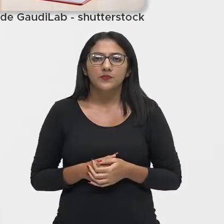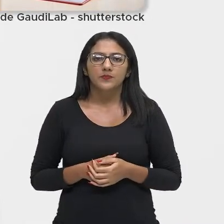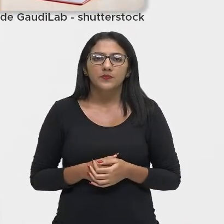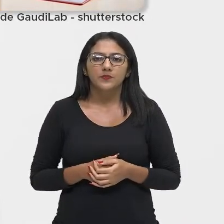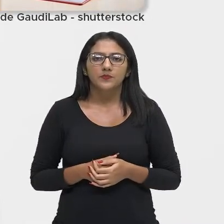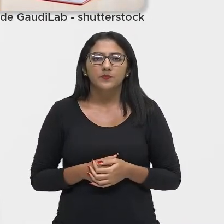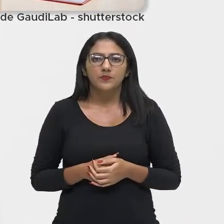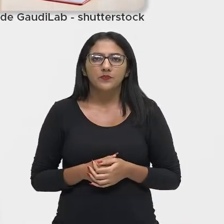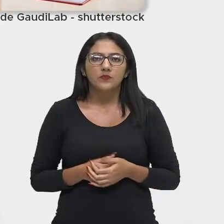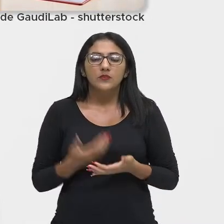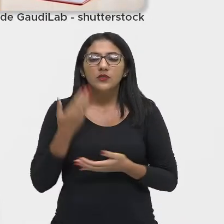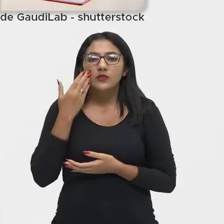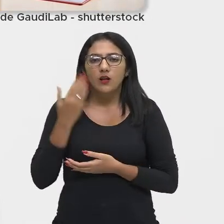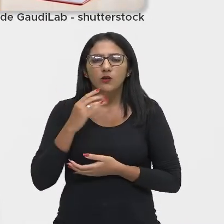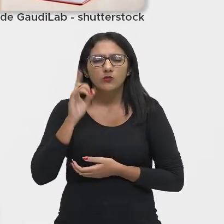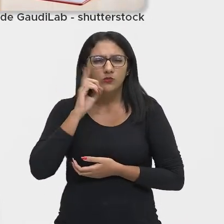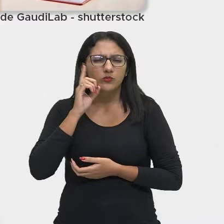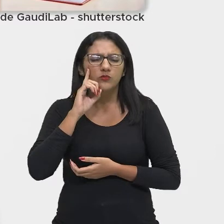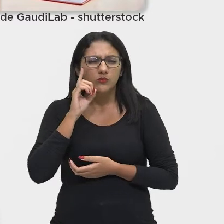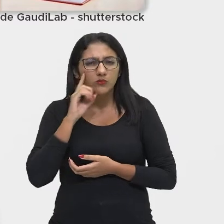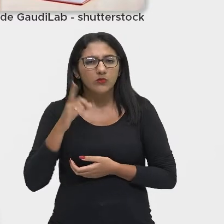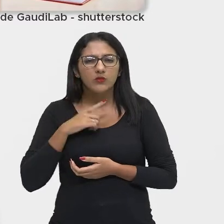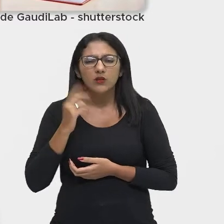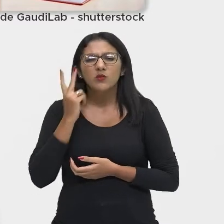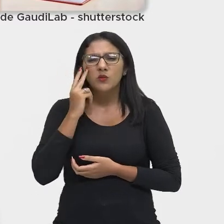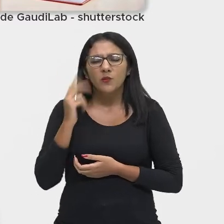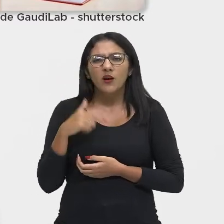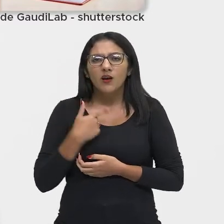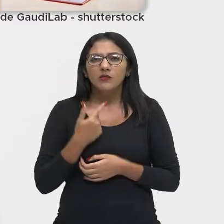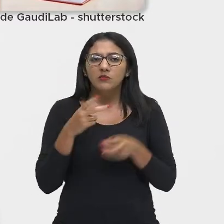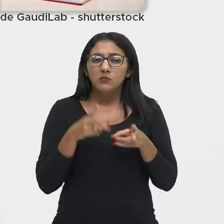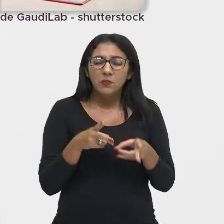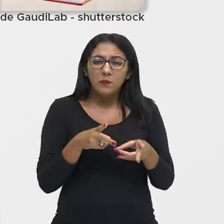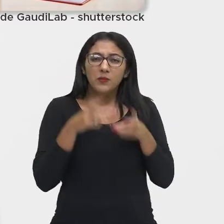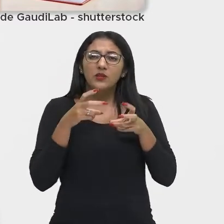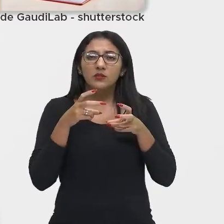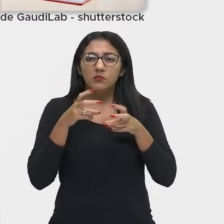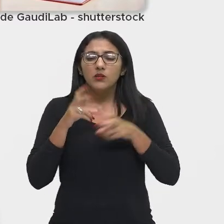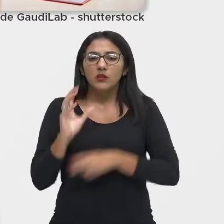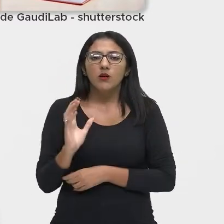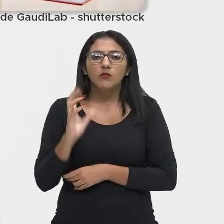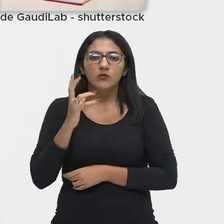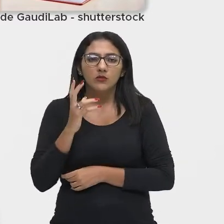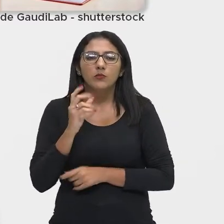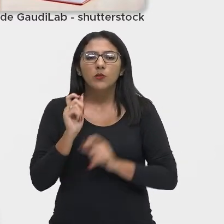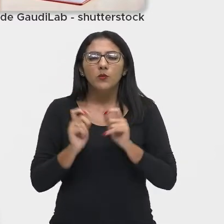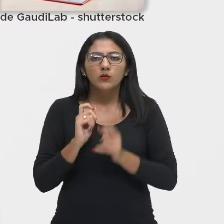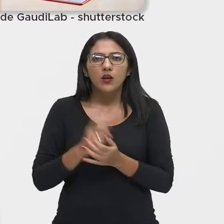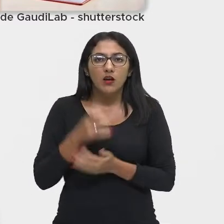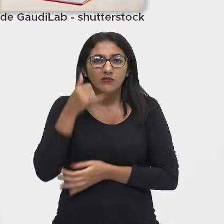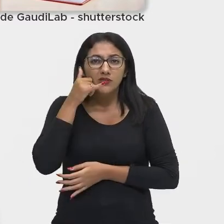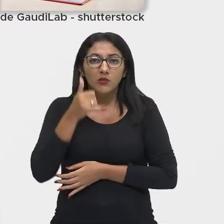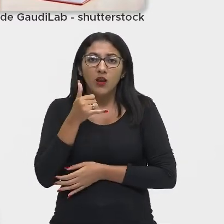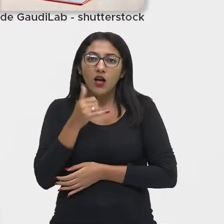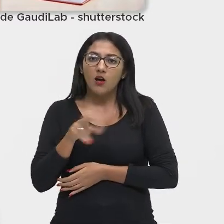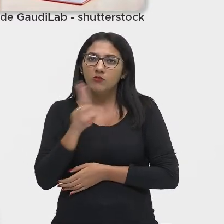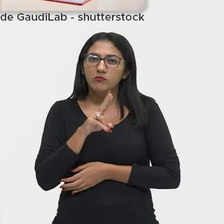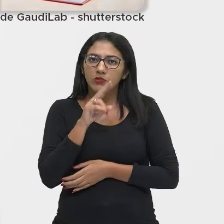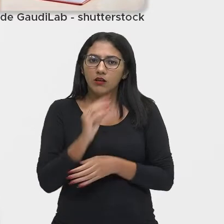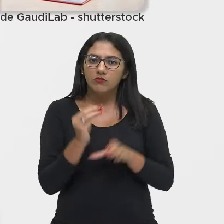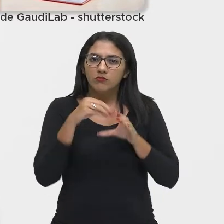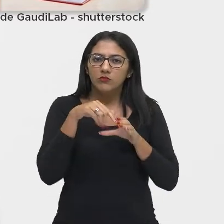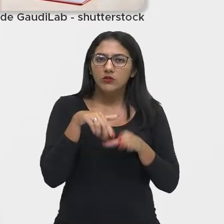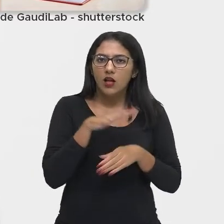Então, a cada dia é comum de nos depararmos com as situações em que o uso do celular dentro da empresa